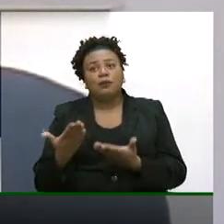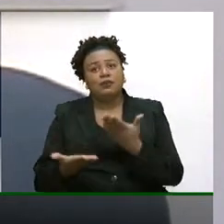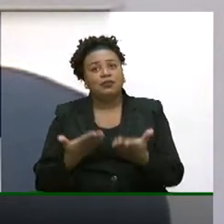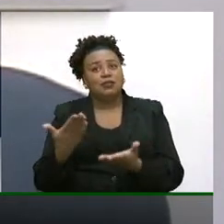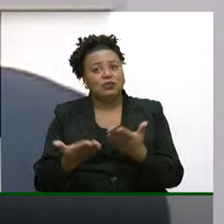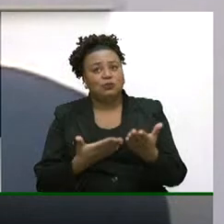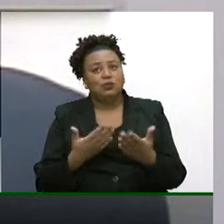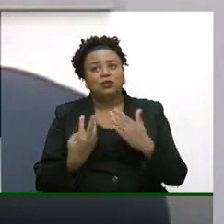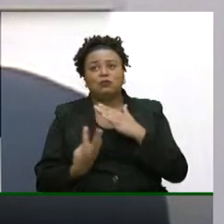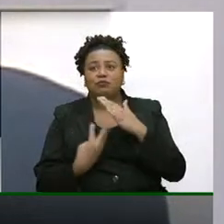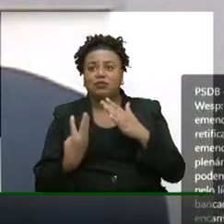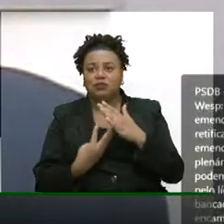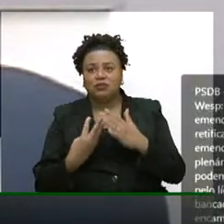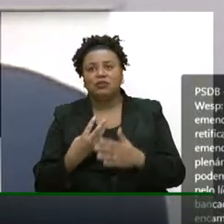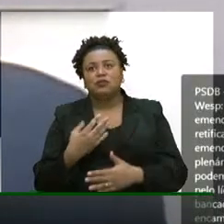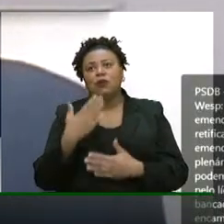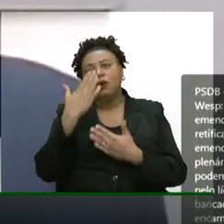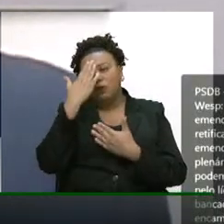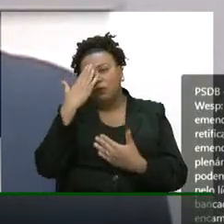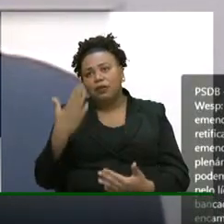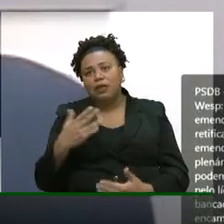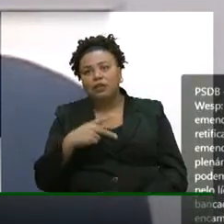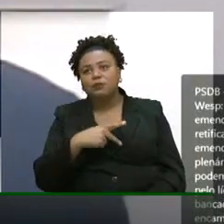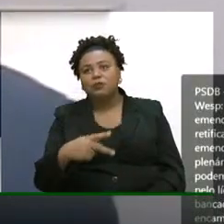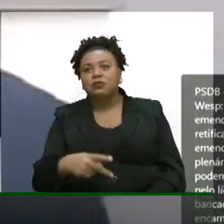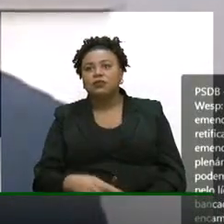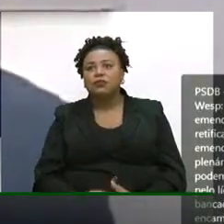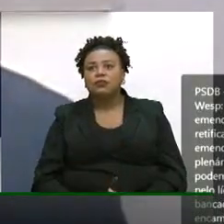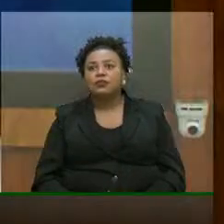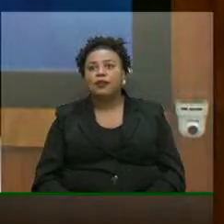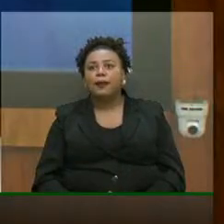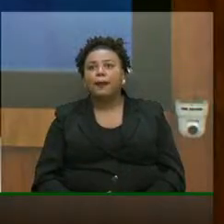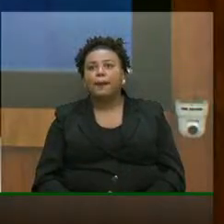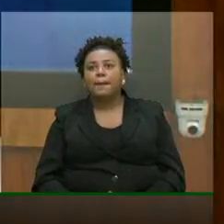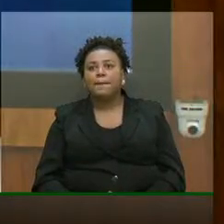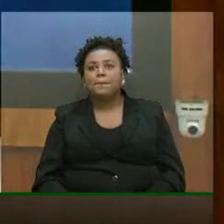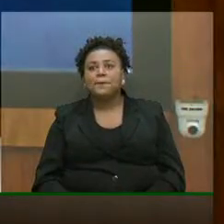de serviço. Era isso, senhor presidente. Muito obrigado. Ok.